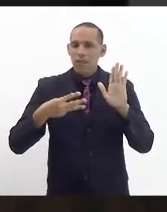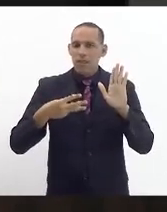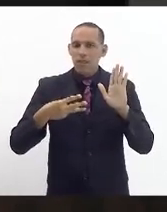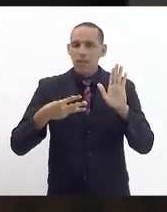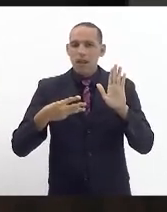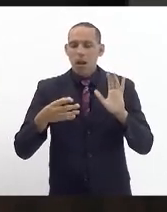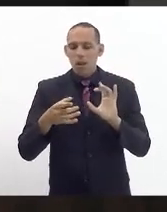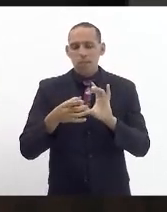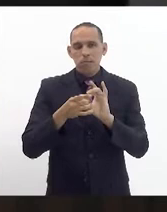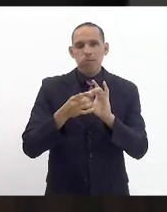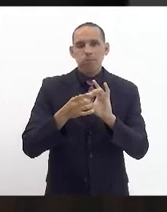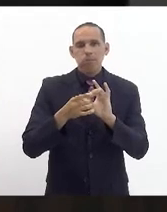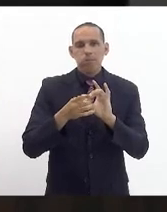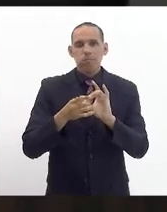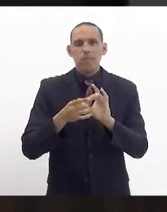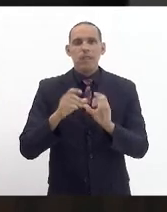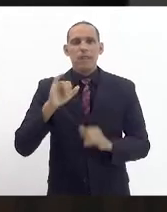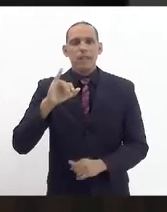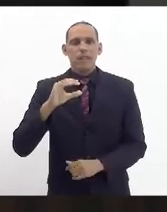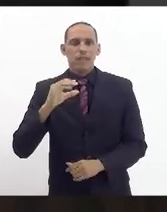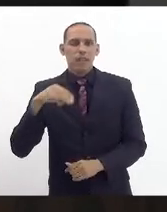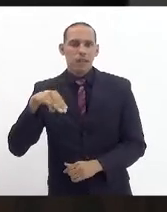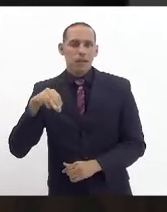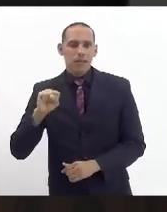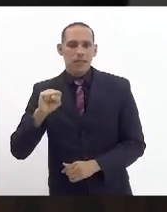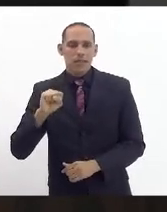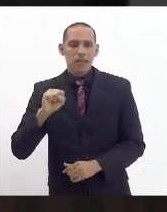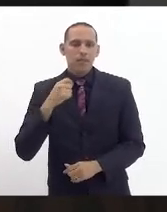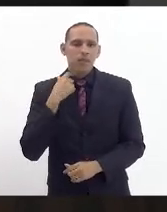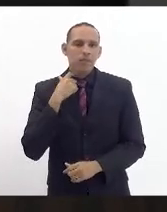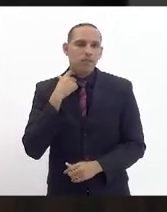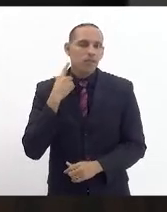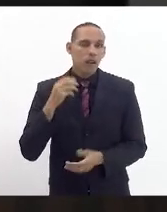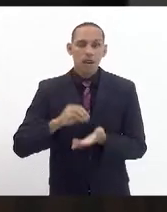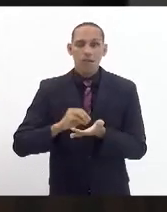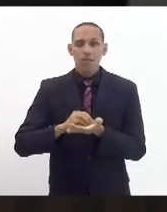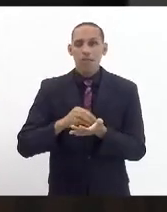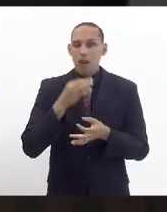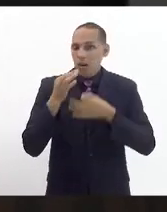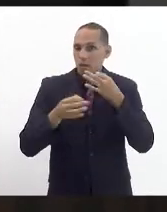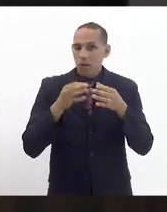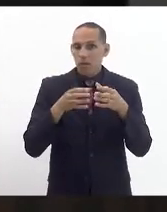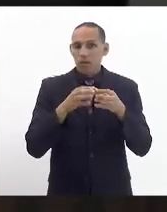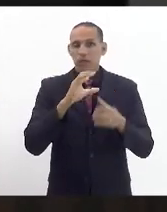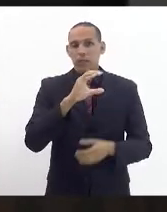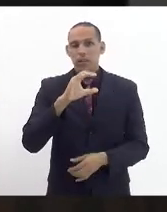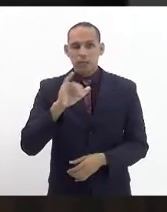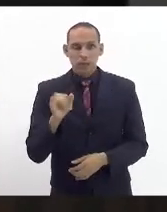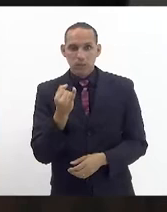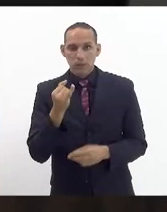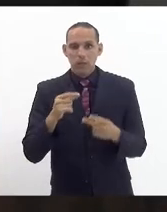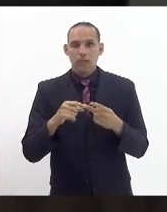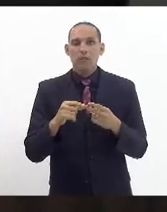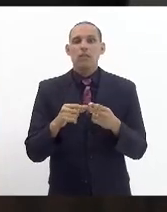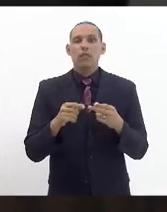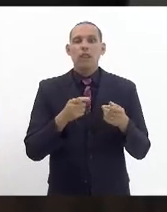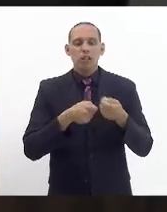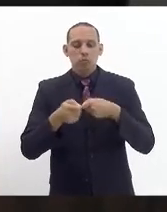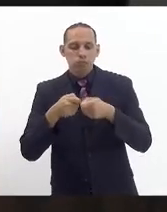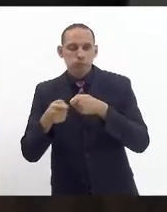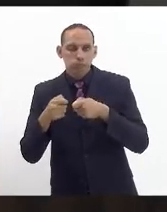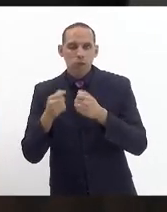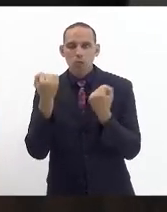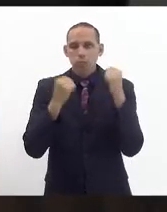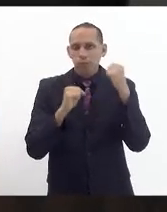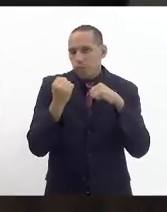ICMS 190 de 2017, pendendo de pareceres das comissões de Constituição e Justiça, de Economia, Indústria e Comércio, de Assuntos